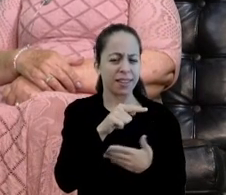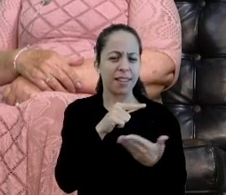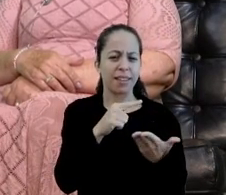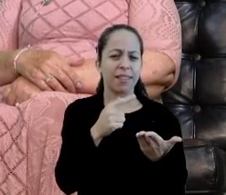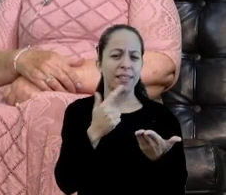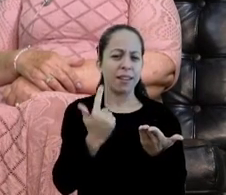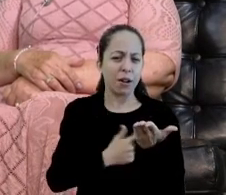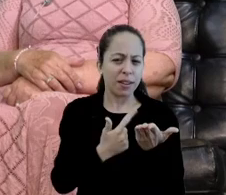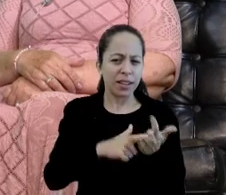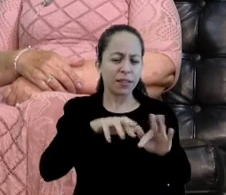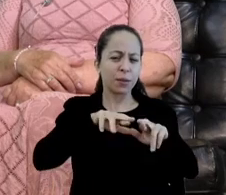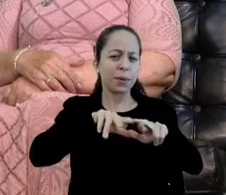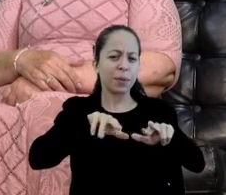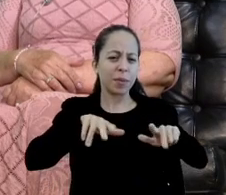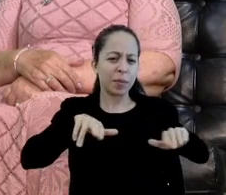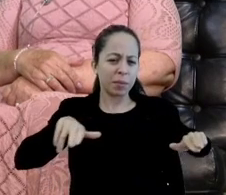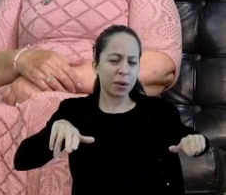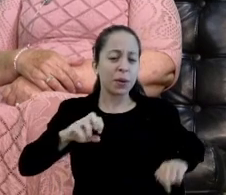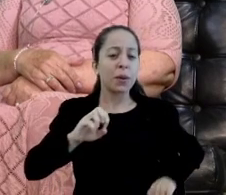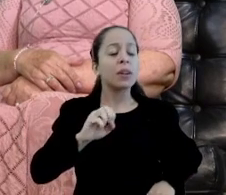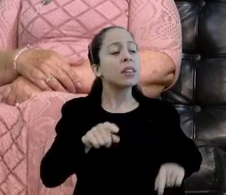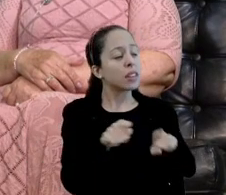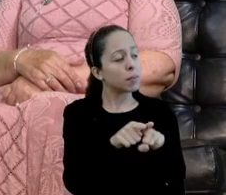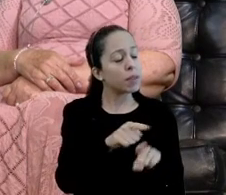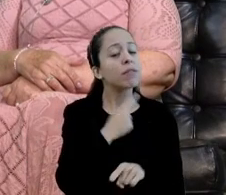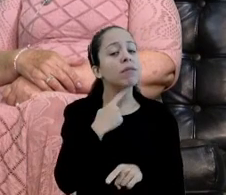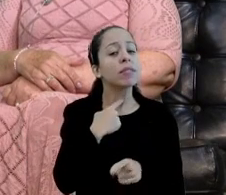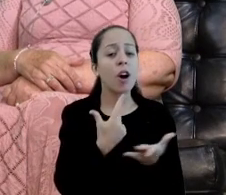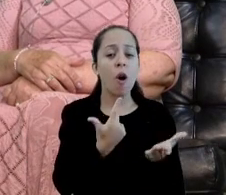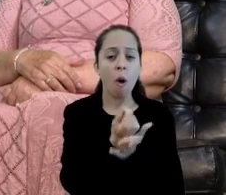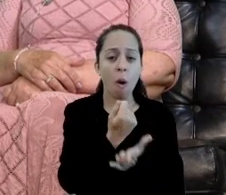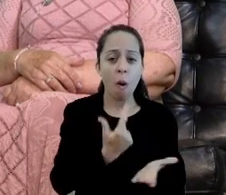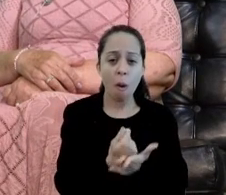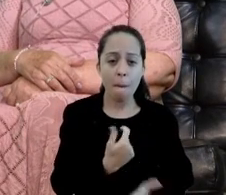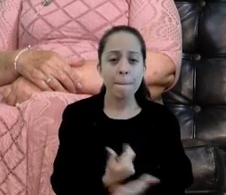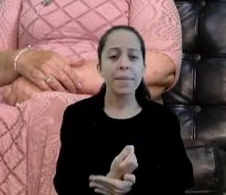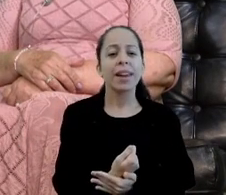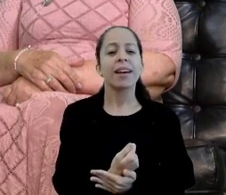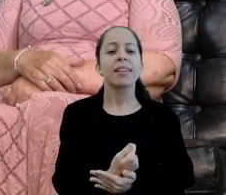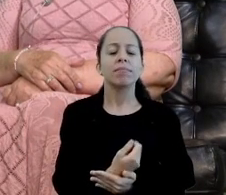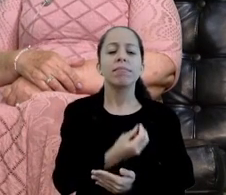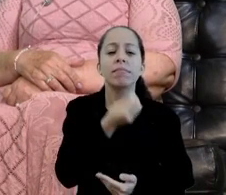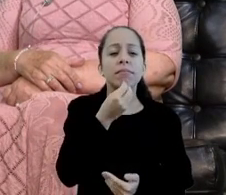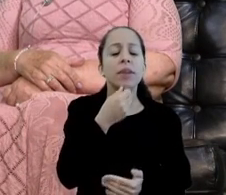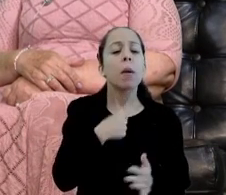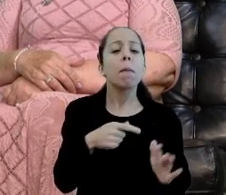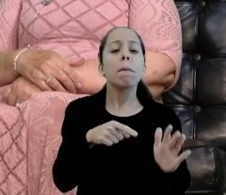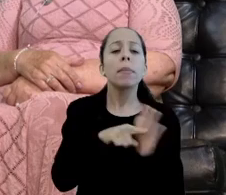obras. Então, eu gostaria de que a senhora nos dissesse onde essas pessoas